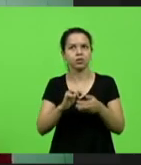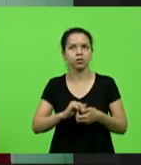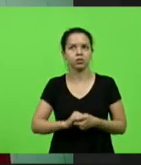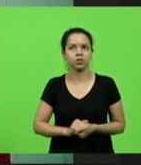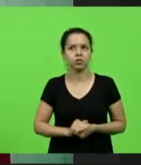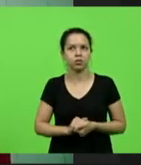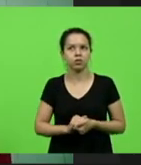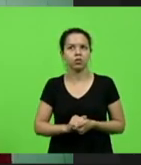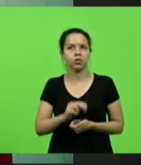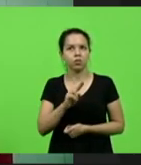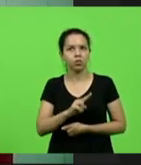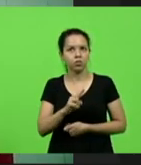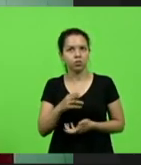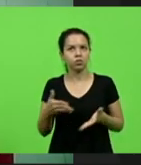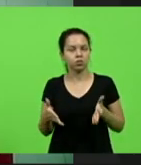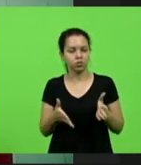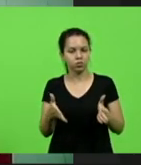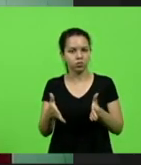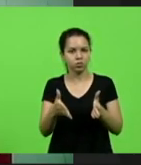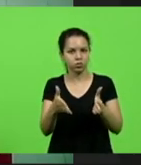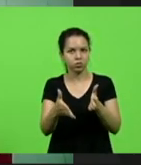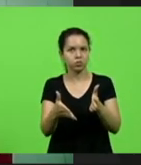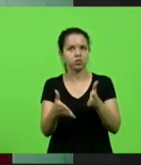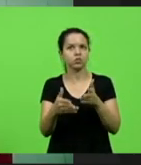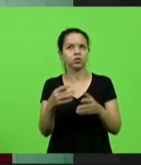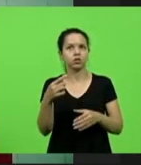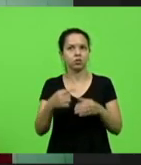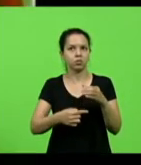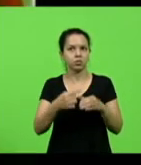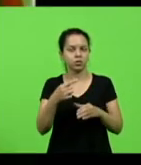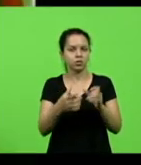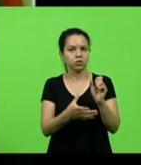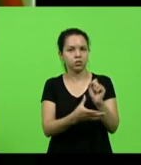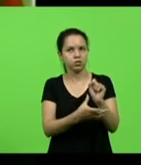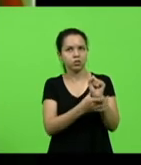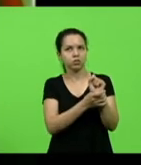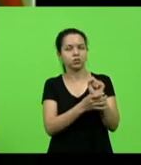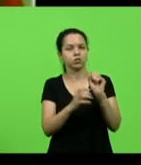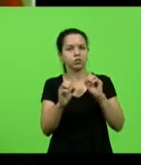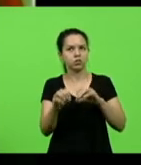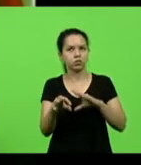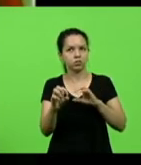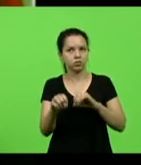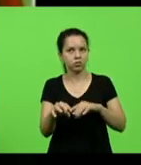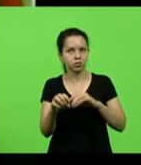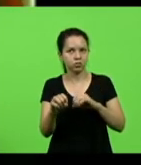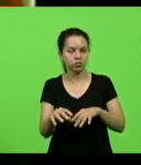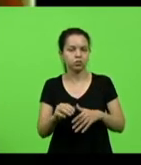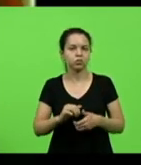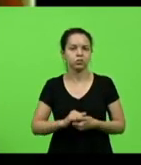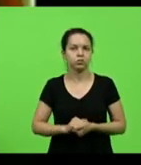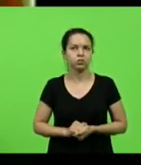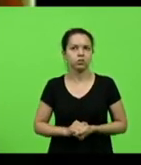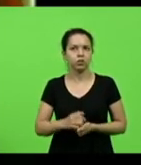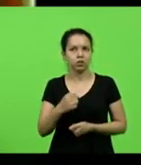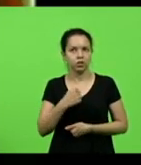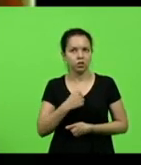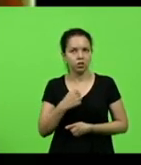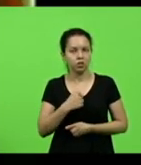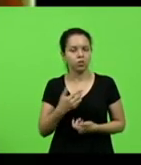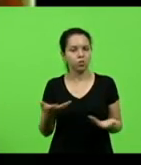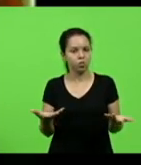muito bem a nossa Comissão de Segurança de Educação. E eu fiz questão hoje